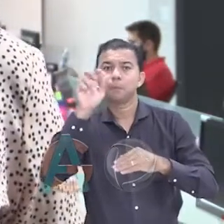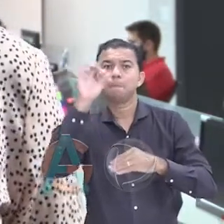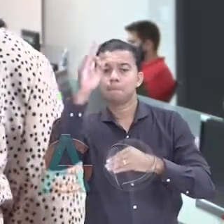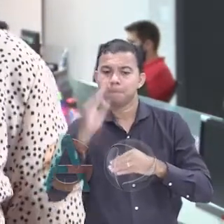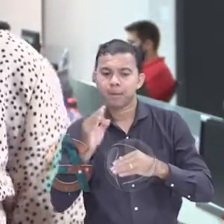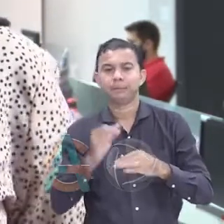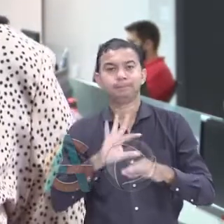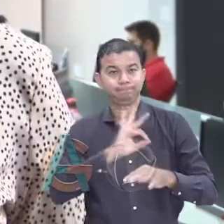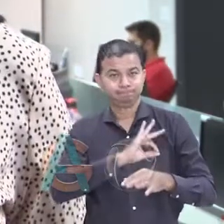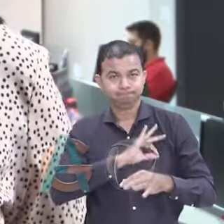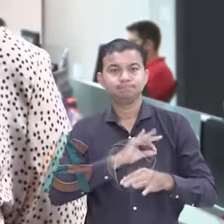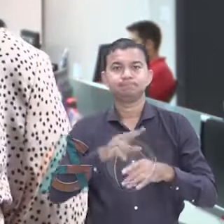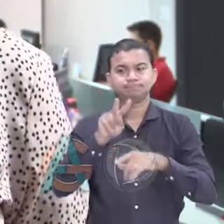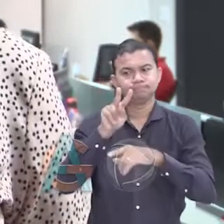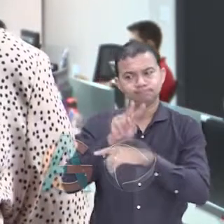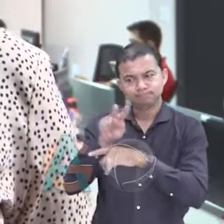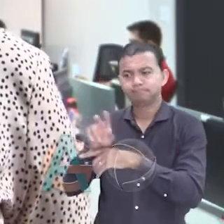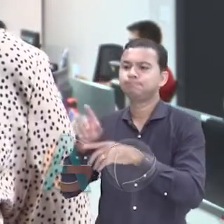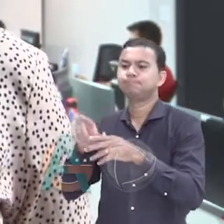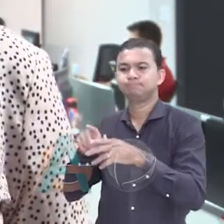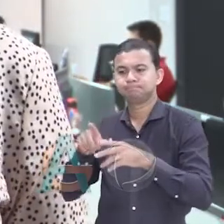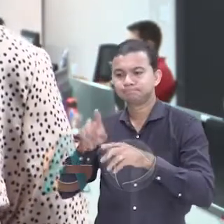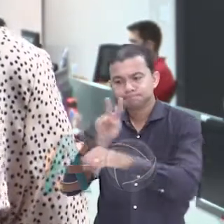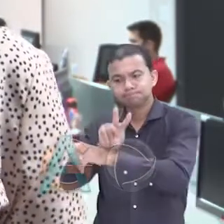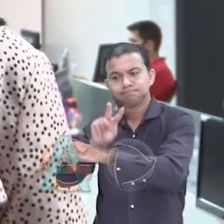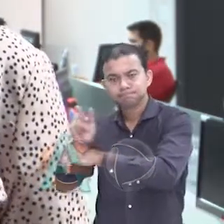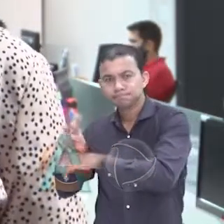85%. As forças de segurança irão atuar de forma a